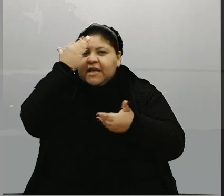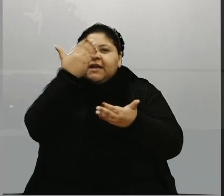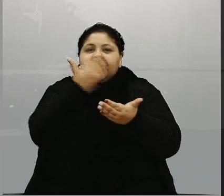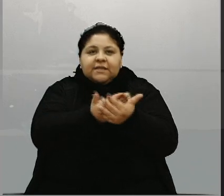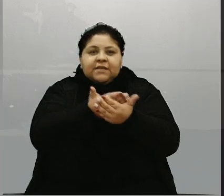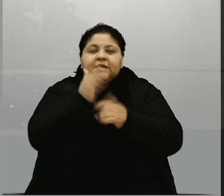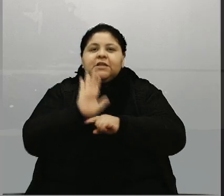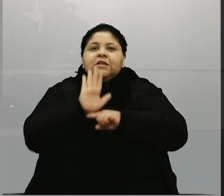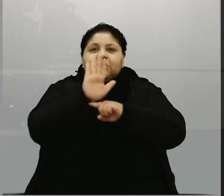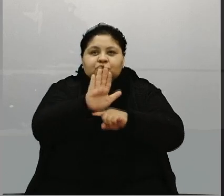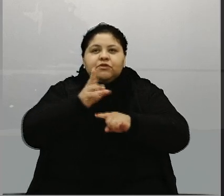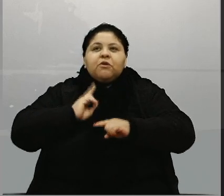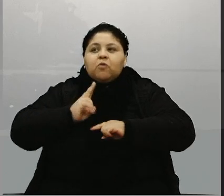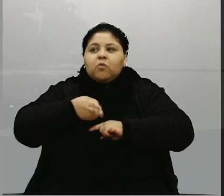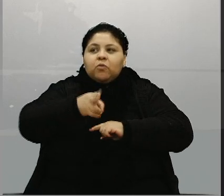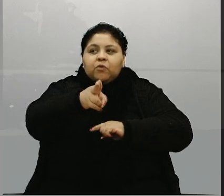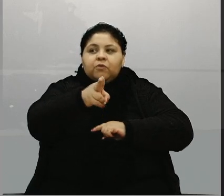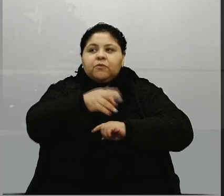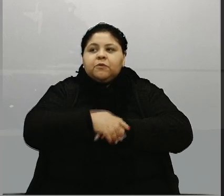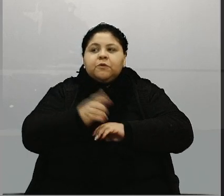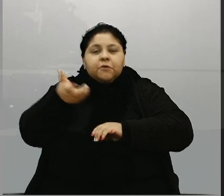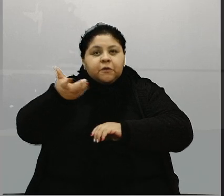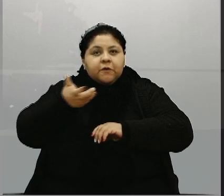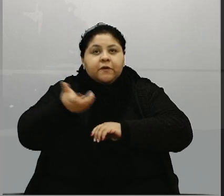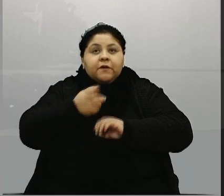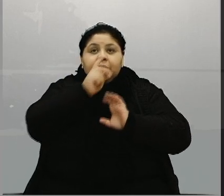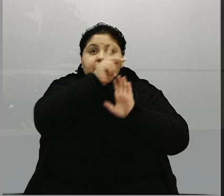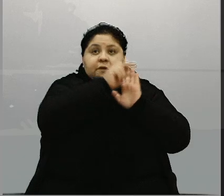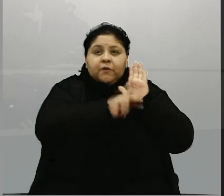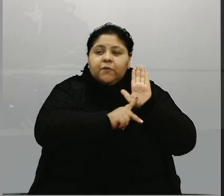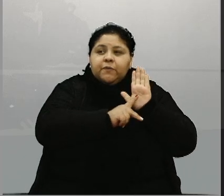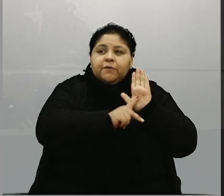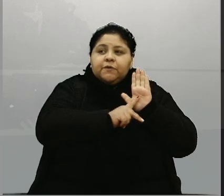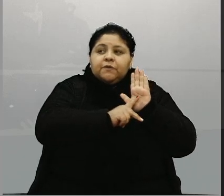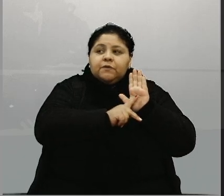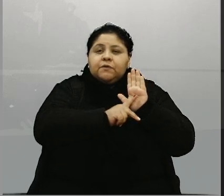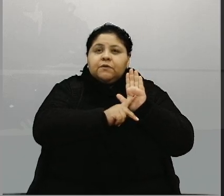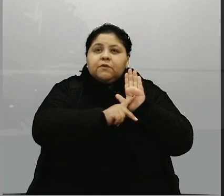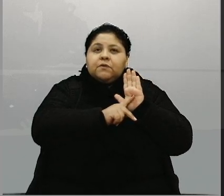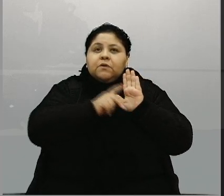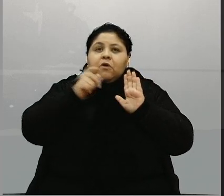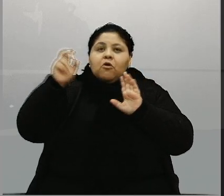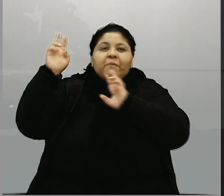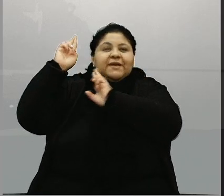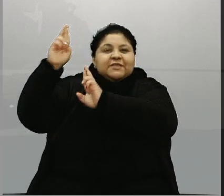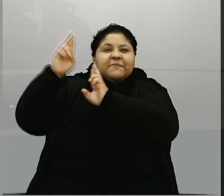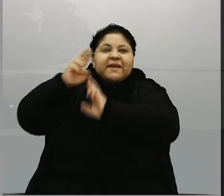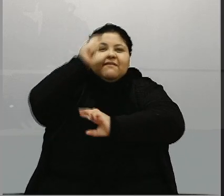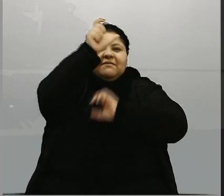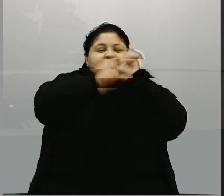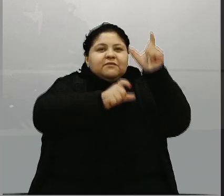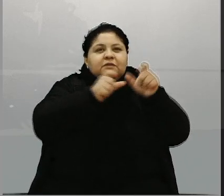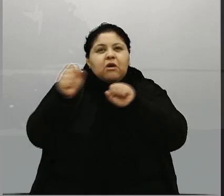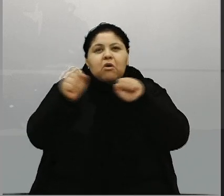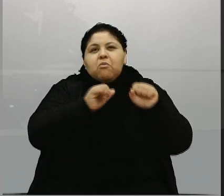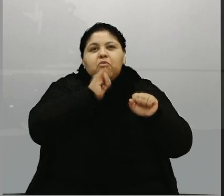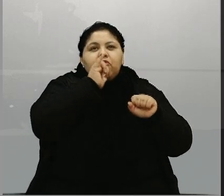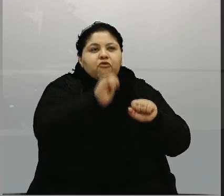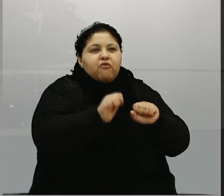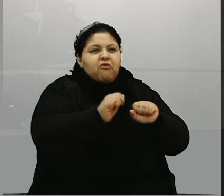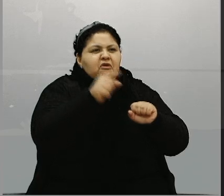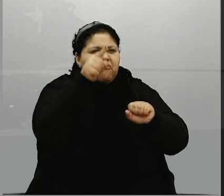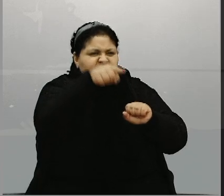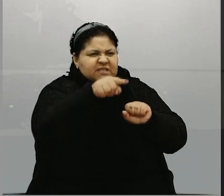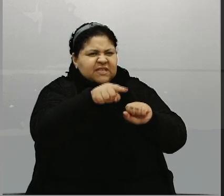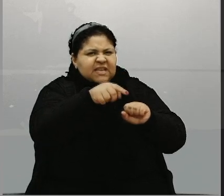ajuda deve ser continuada. Nesse projeto, nós buscamos ser uma luz na escuridão da noite. Aí você pode falar, Cristiane, você está sendo